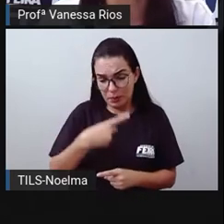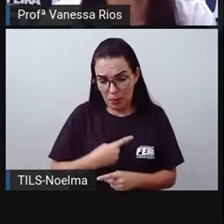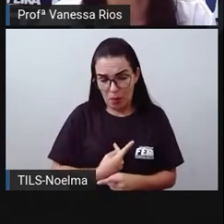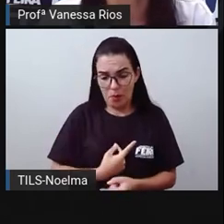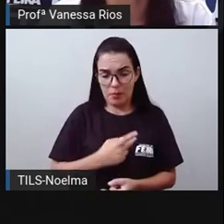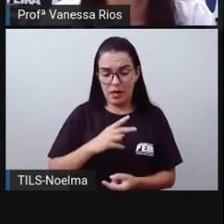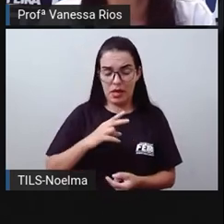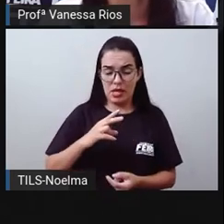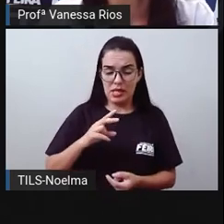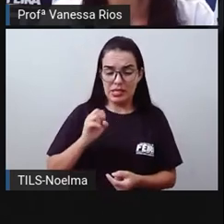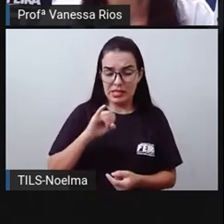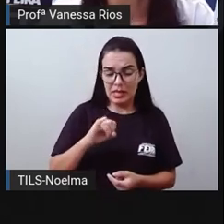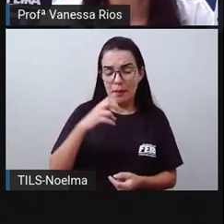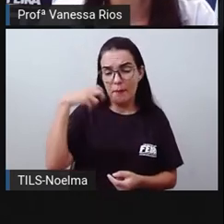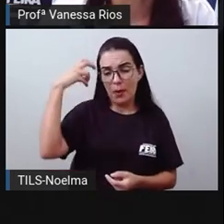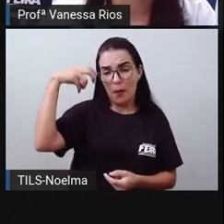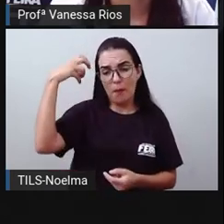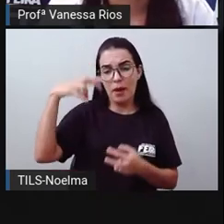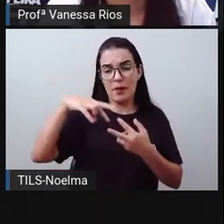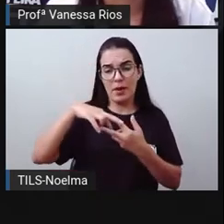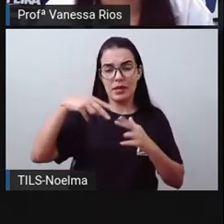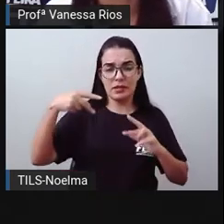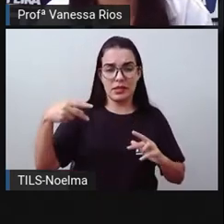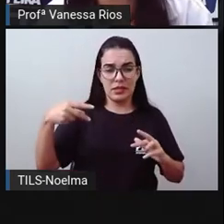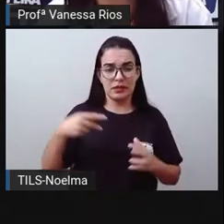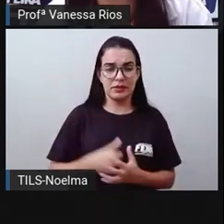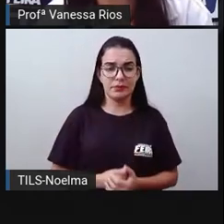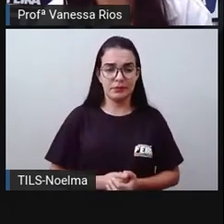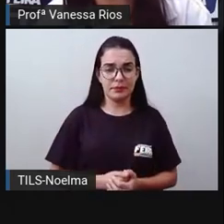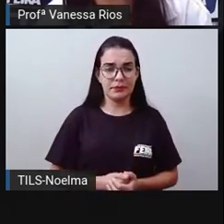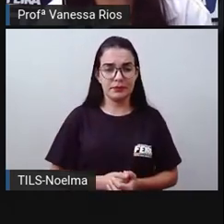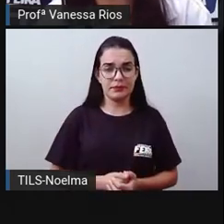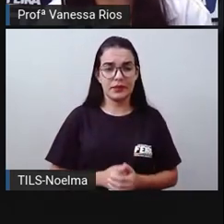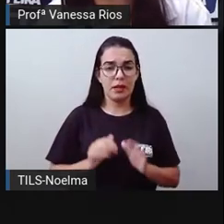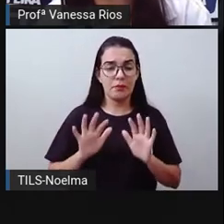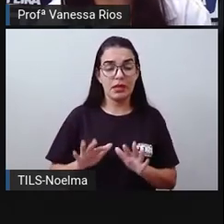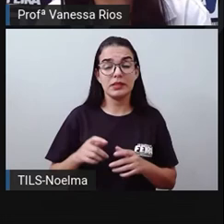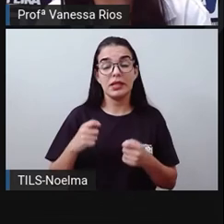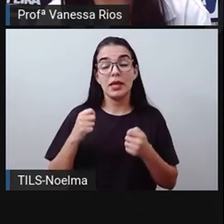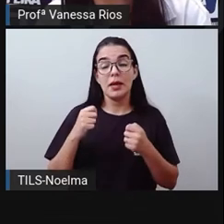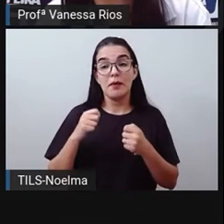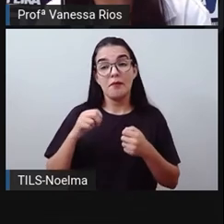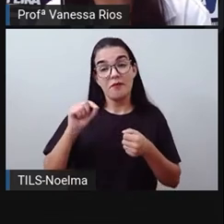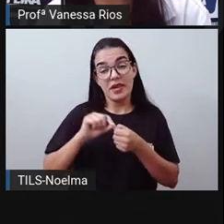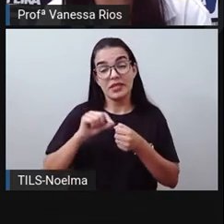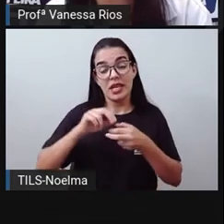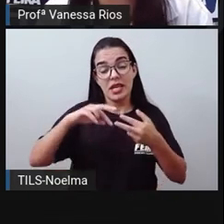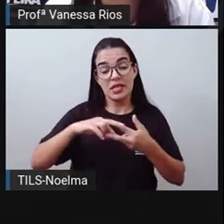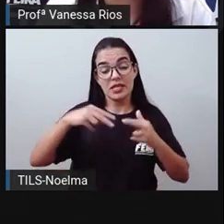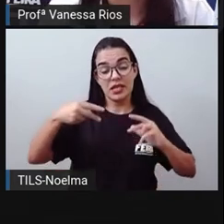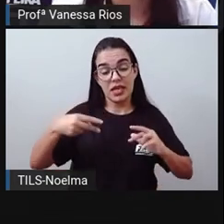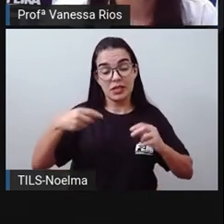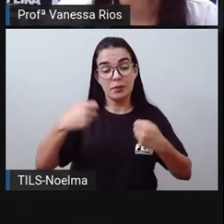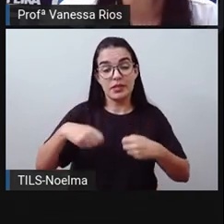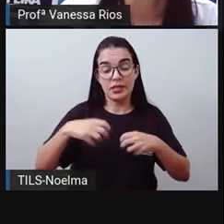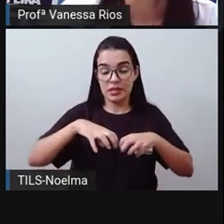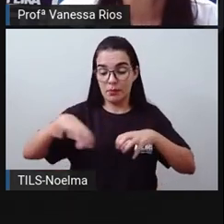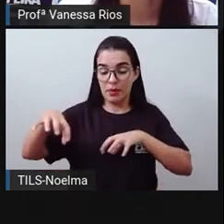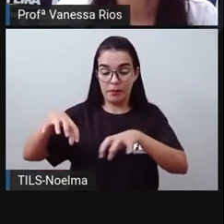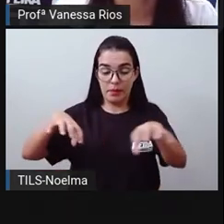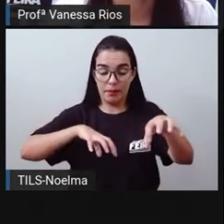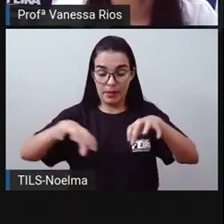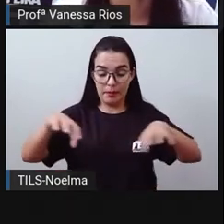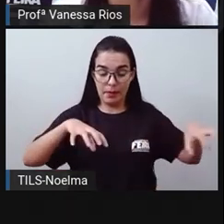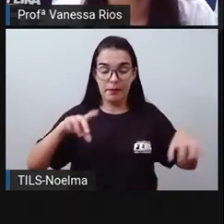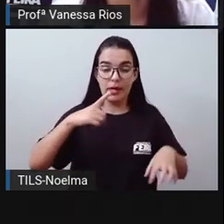a reciclagem, né? Mas para fazer reciclagem, precisamos da coleta seletiva. E para fazer coleta seletiva,